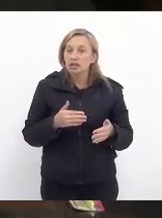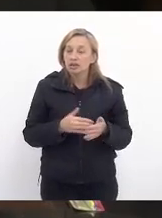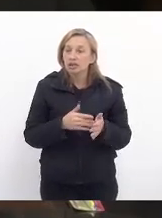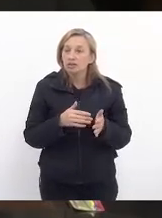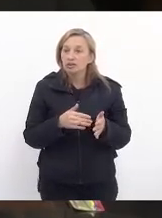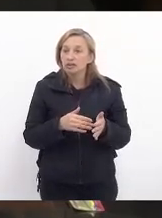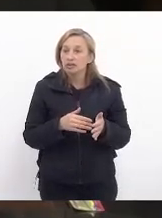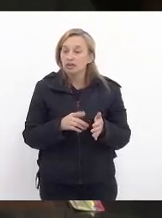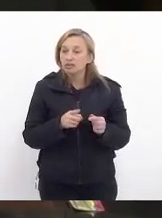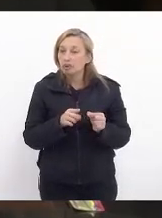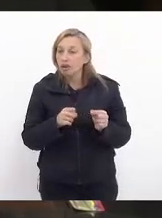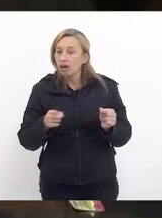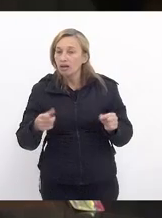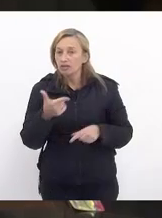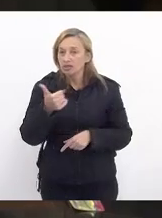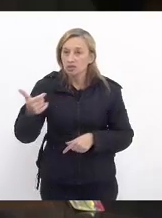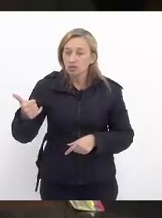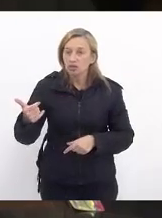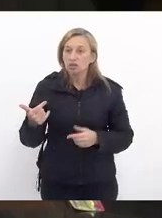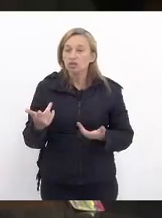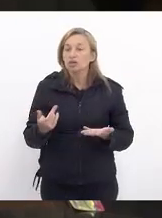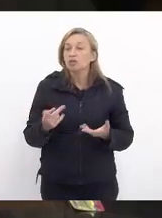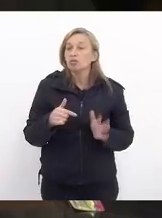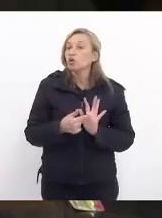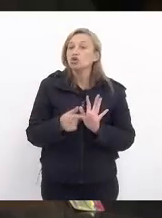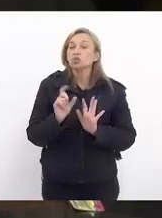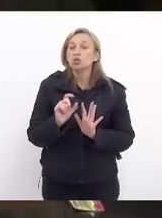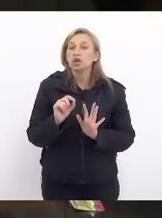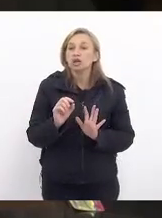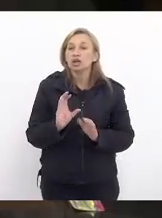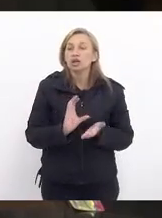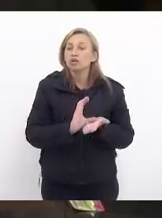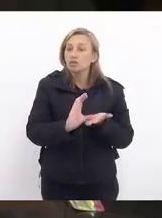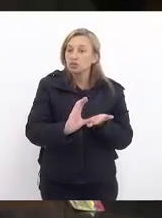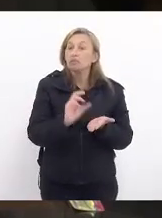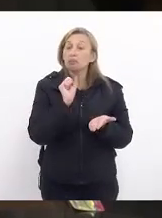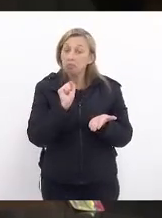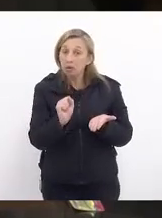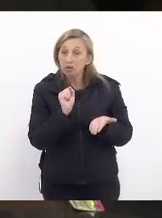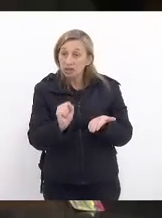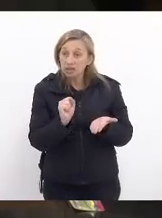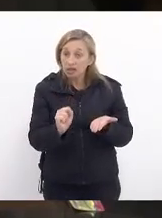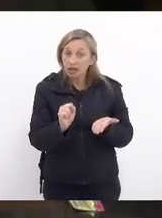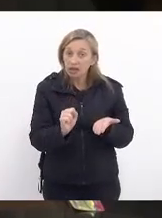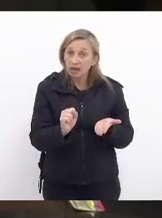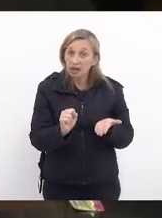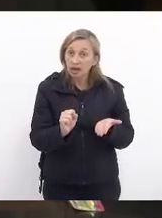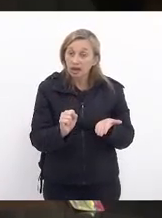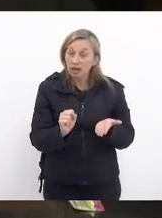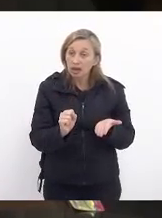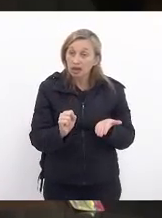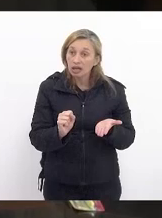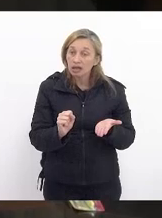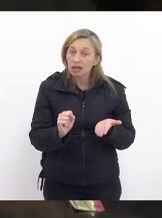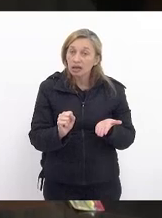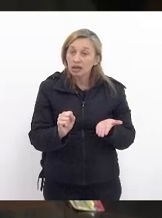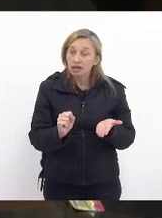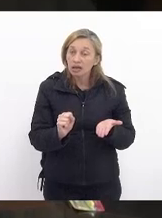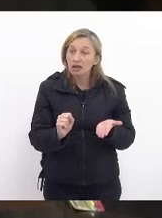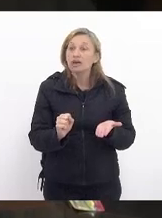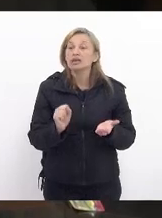porque na medida provisória com esta expressão que o auxílio poderá ser prorrogado se houver